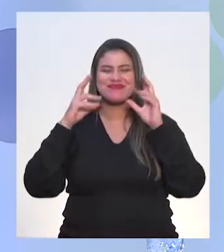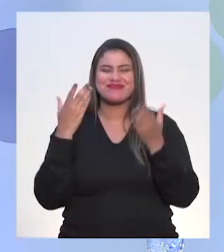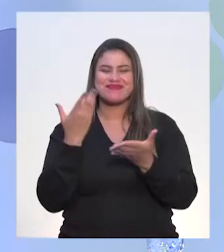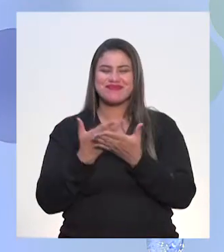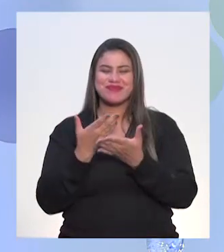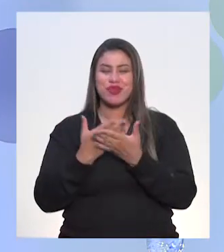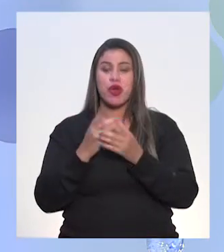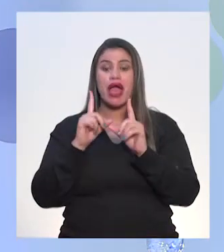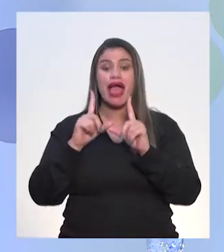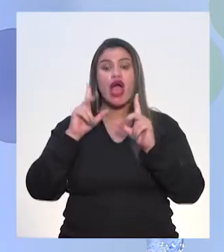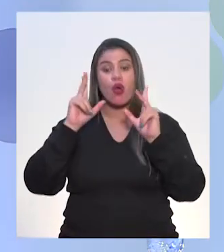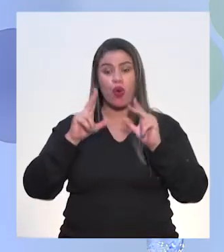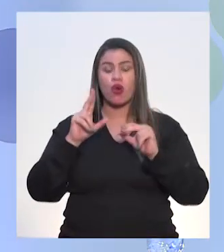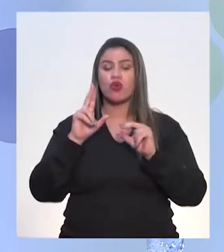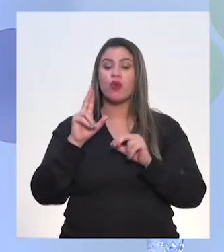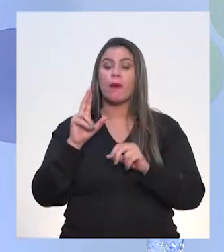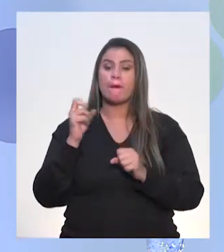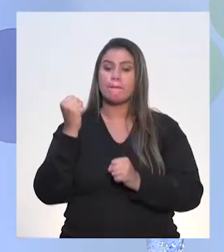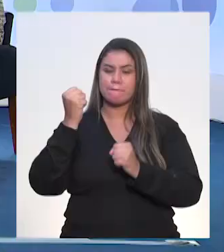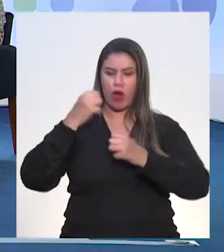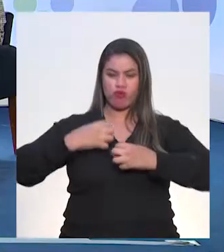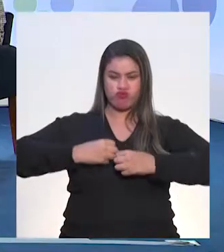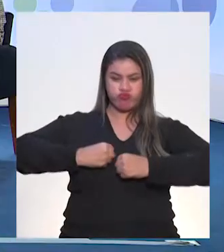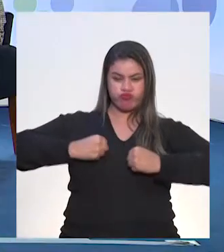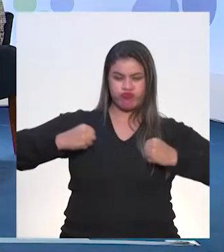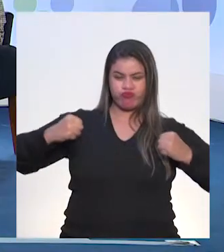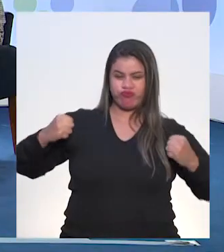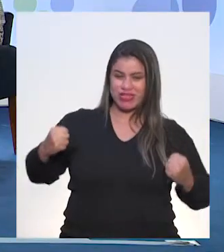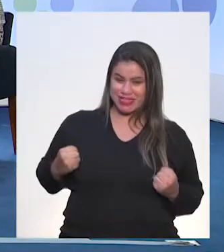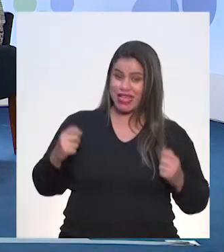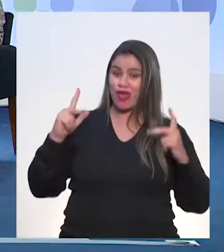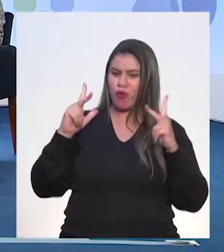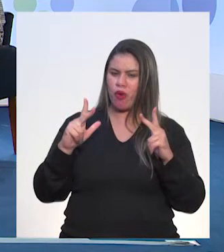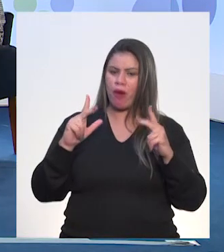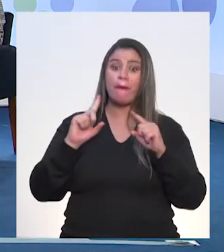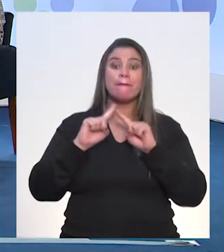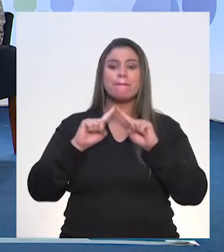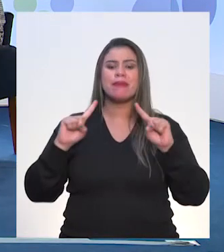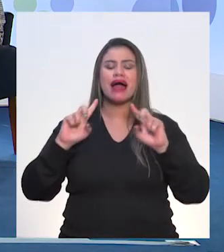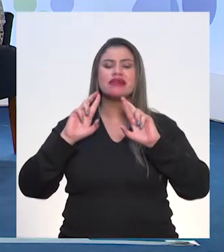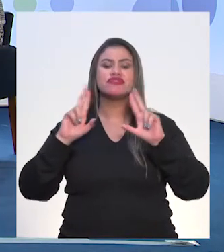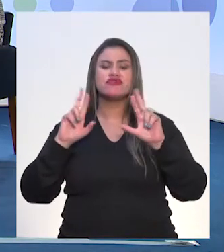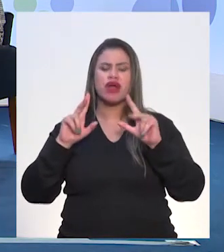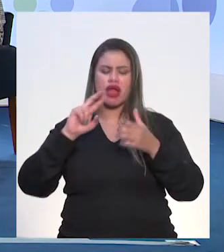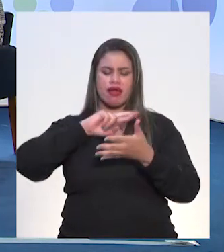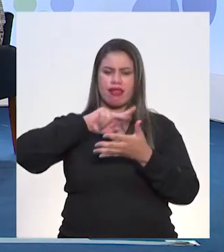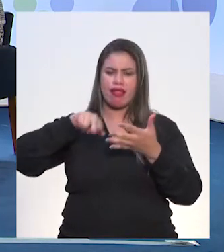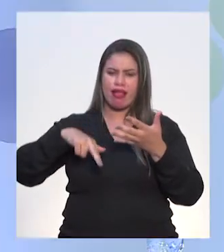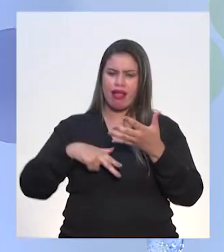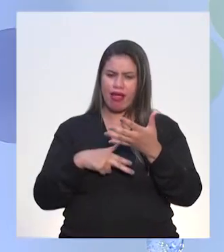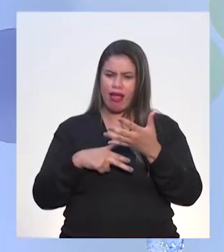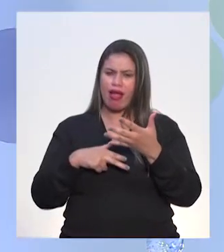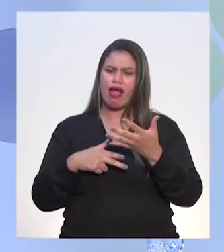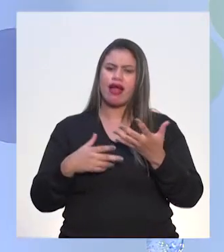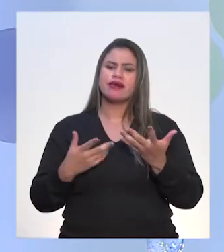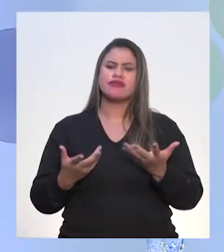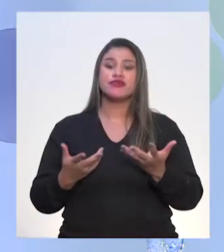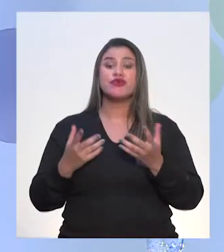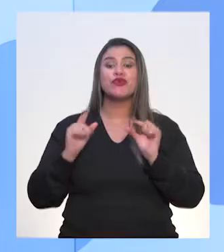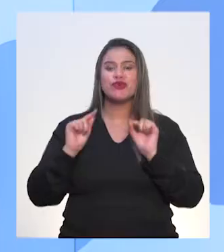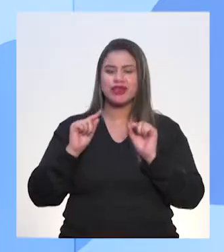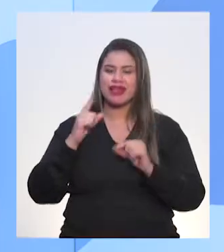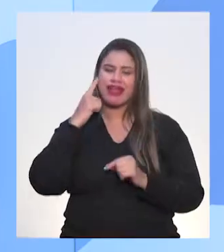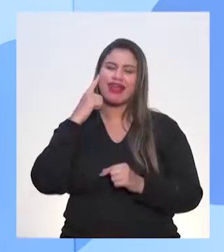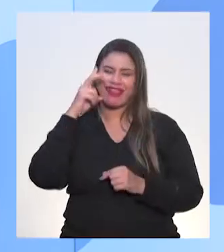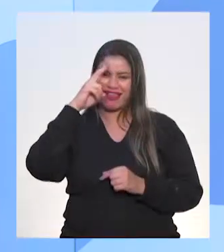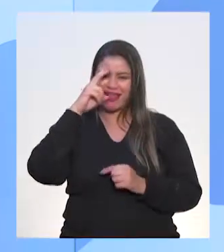que é super poder eu vou até aproveitar e perguntar aqui para Luize se ela já pensou em ter um superpoder